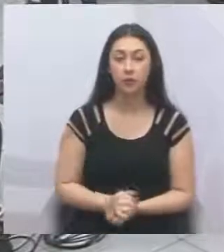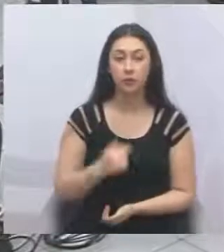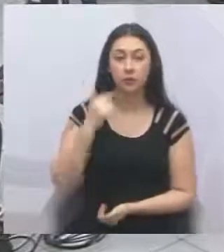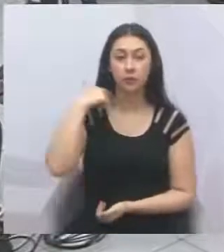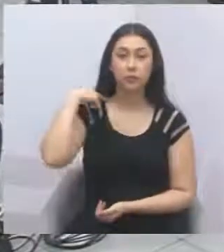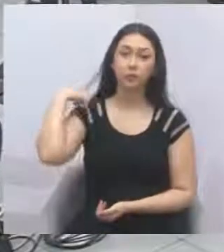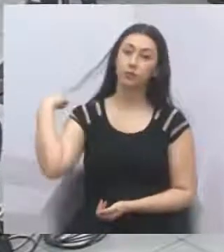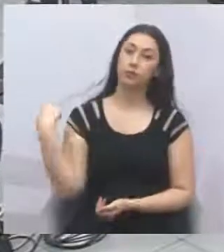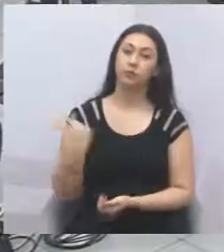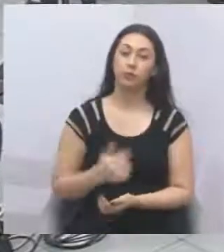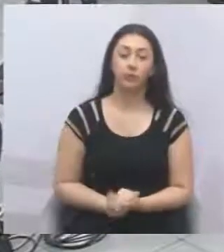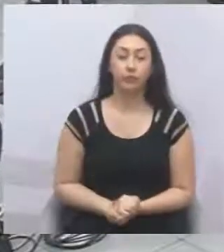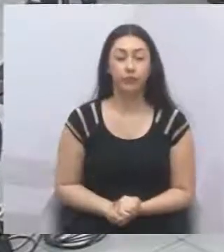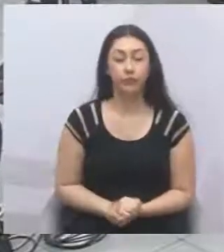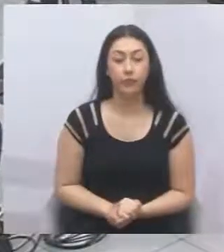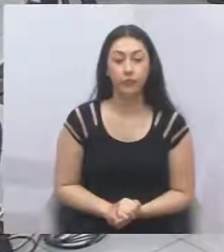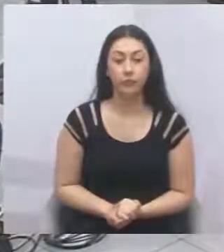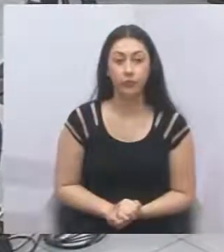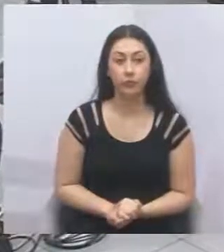requerimento.